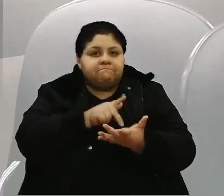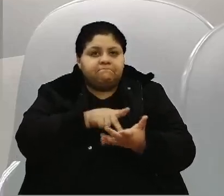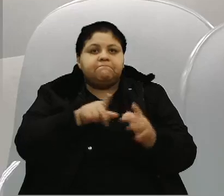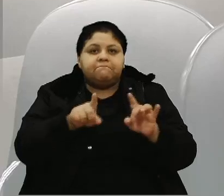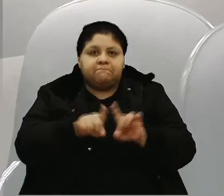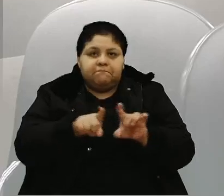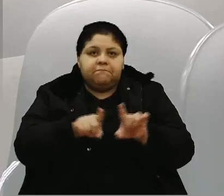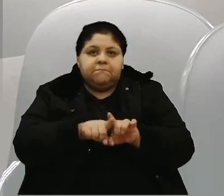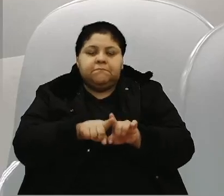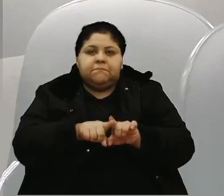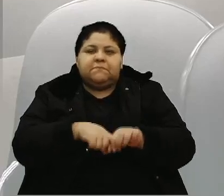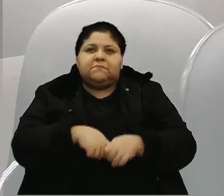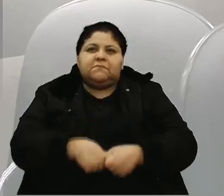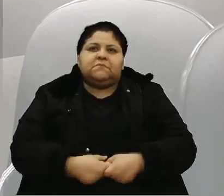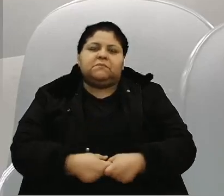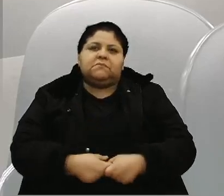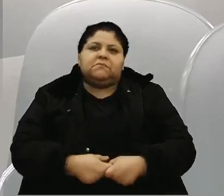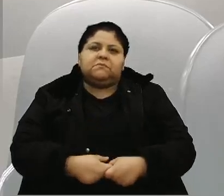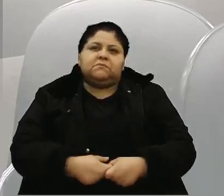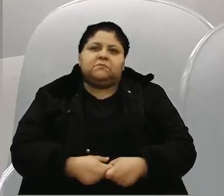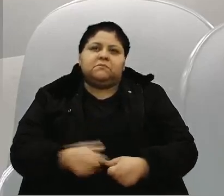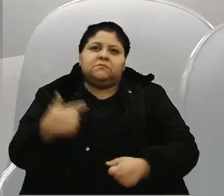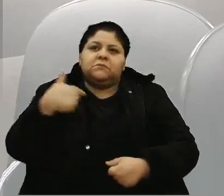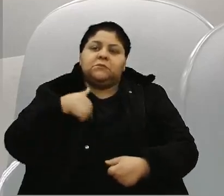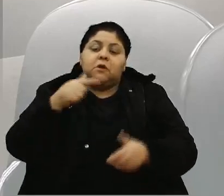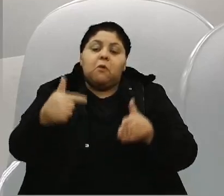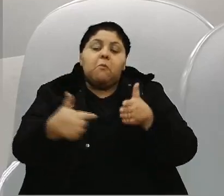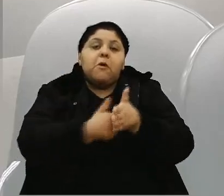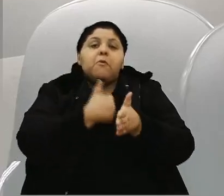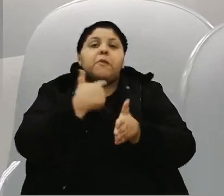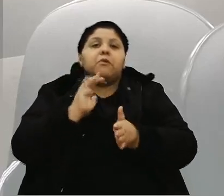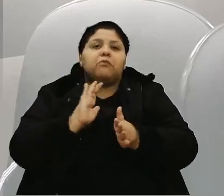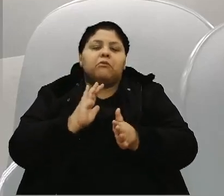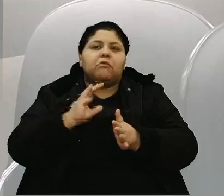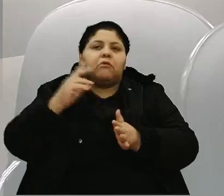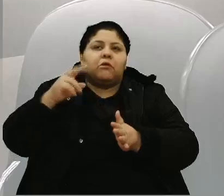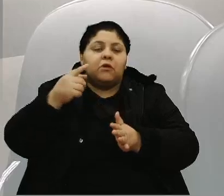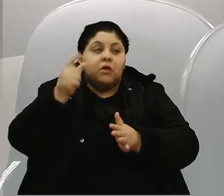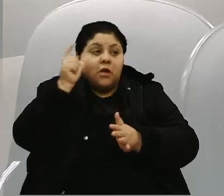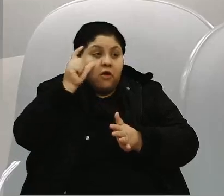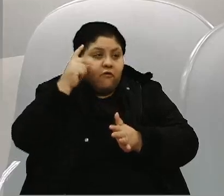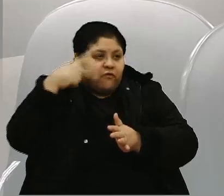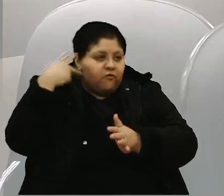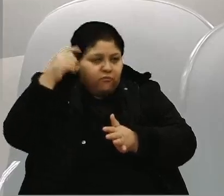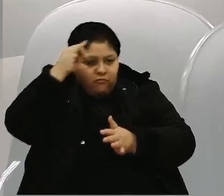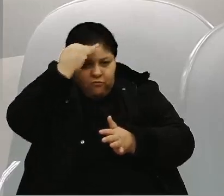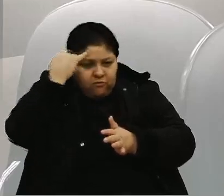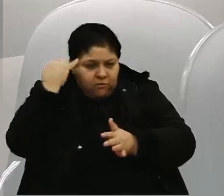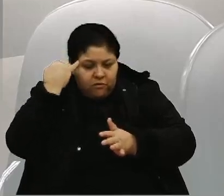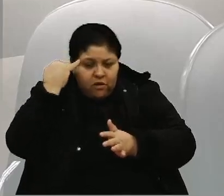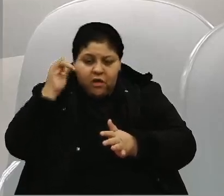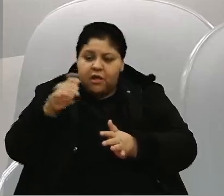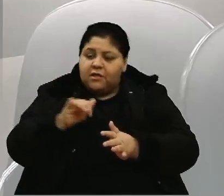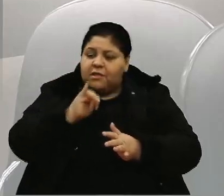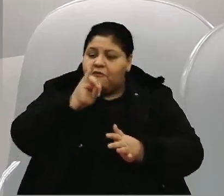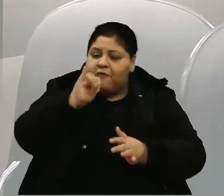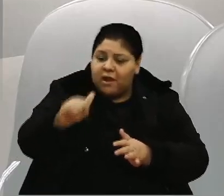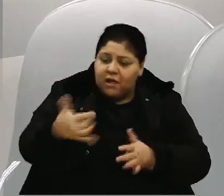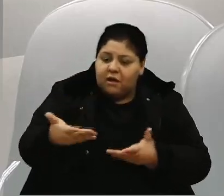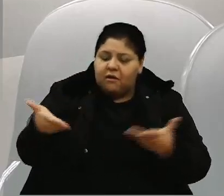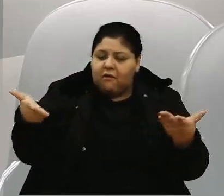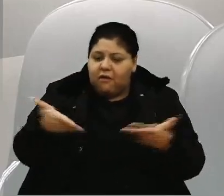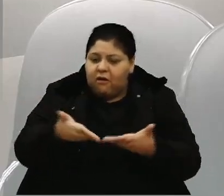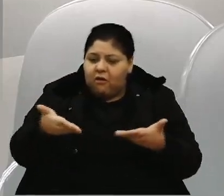legítimas. E aí eu me pergunto, vi que o vereador D'Ambrosio disse, estão falando que